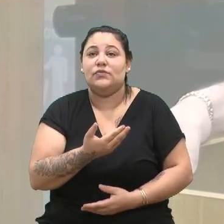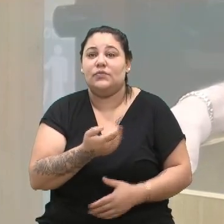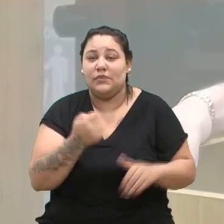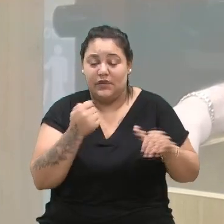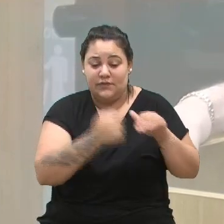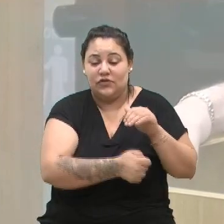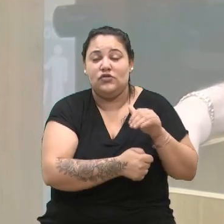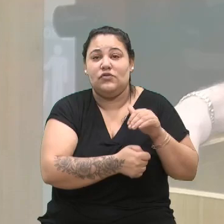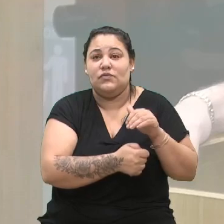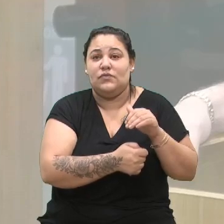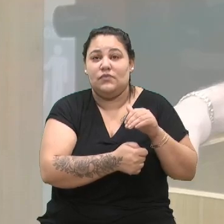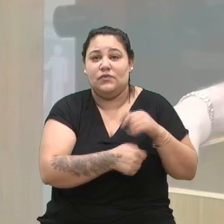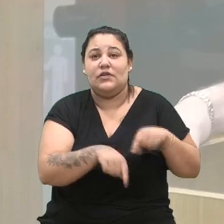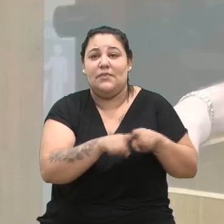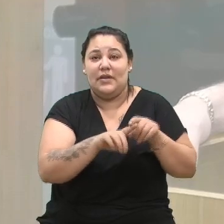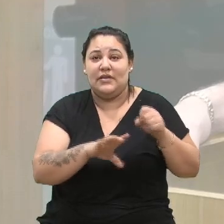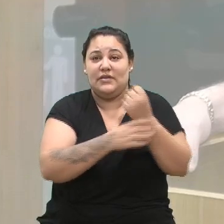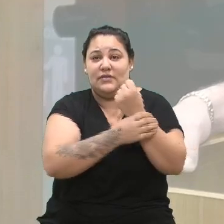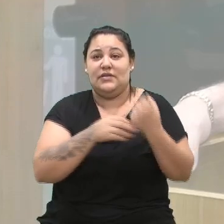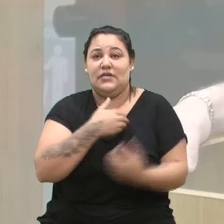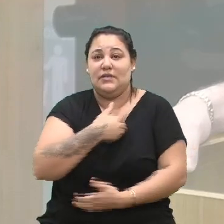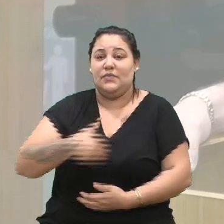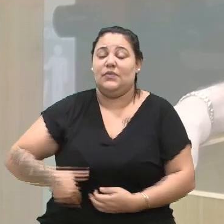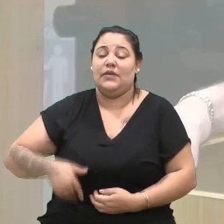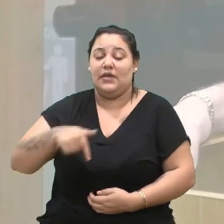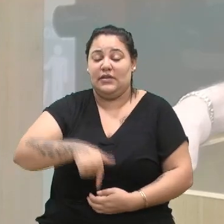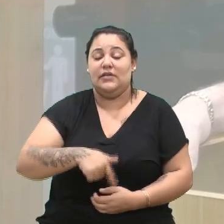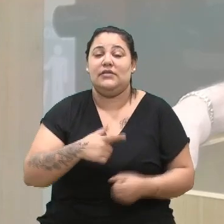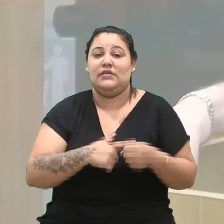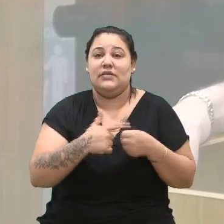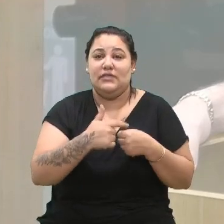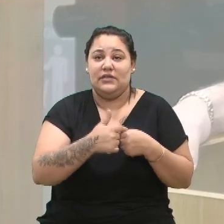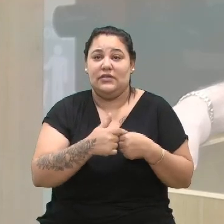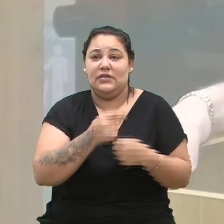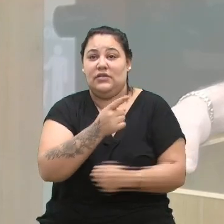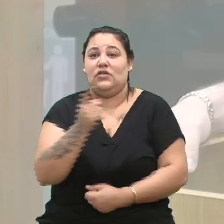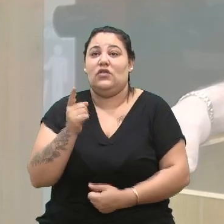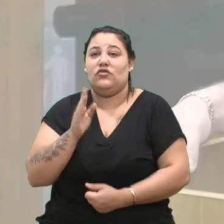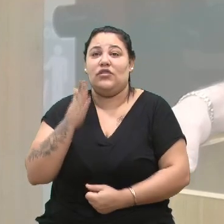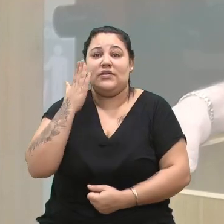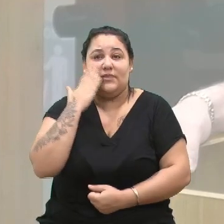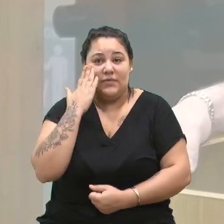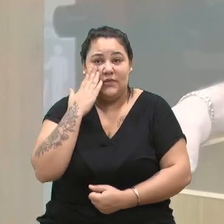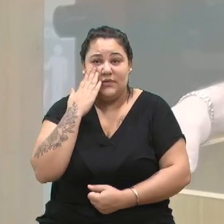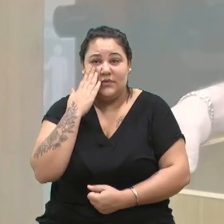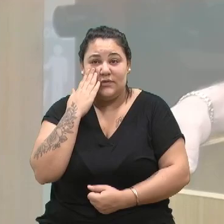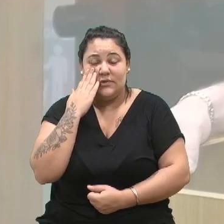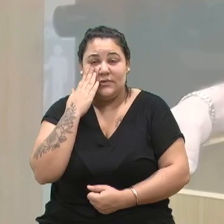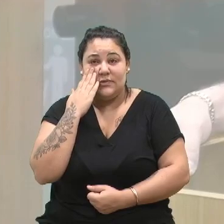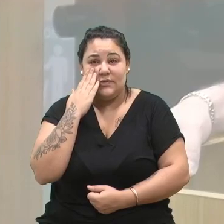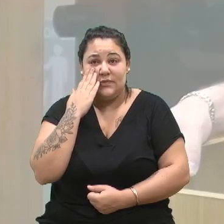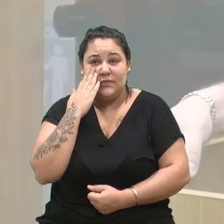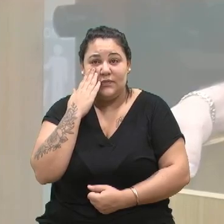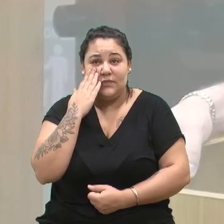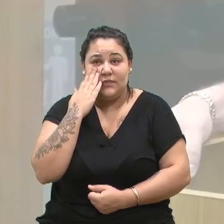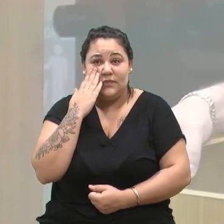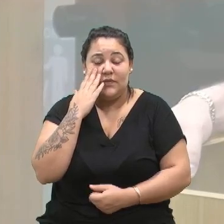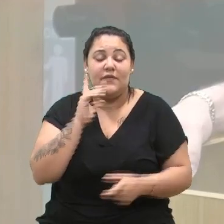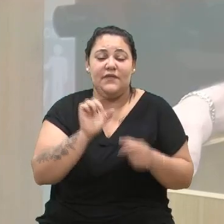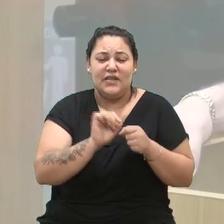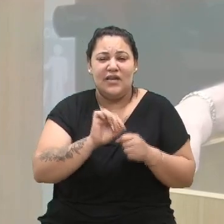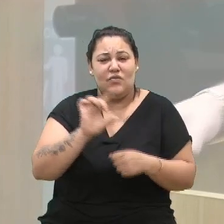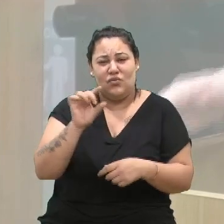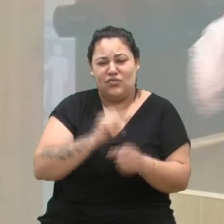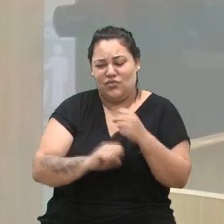investimentos na segurança pública de nossa cidade, que a gente sabe que foi feito um pouco o ano passado